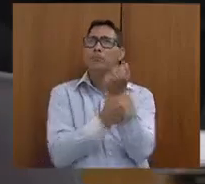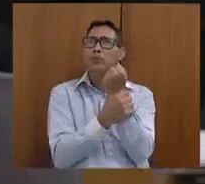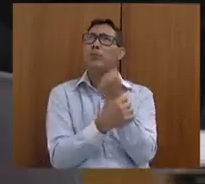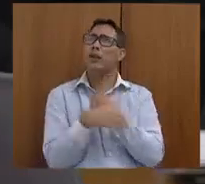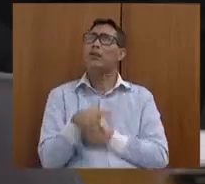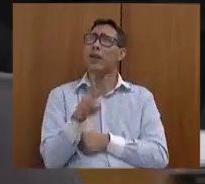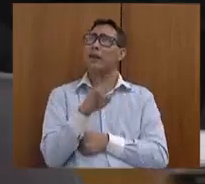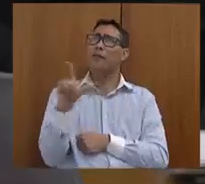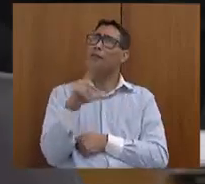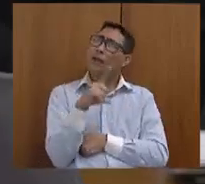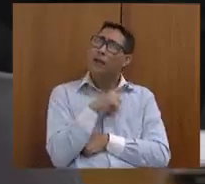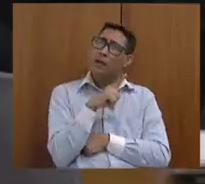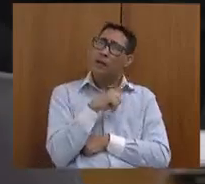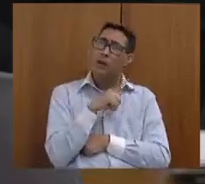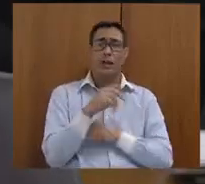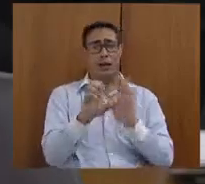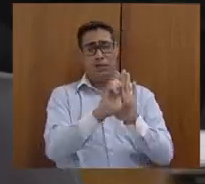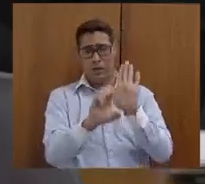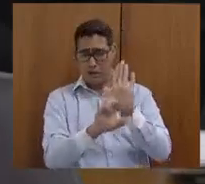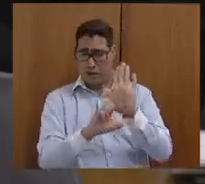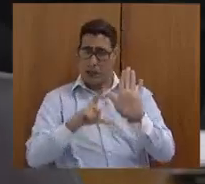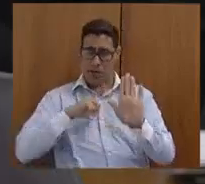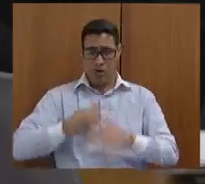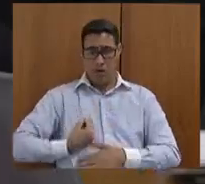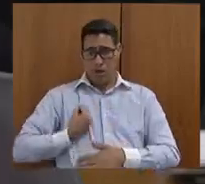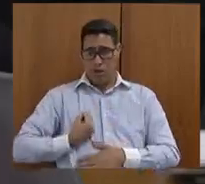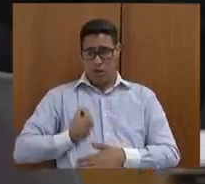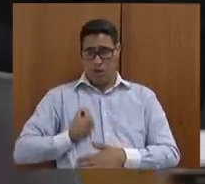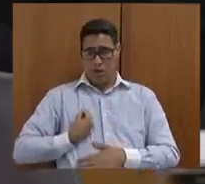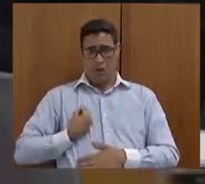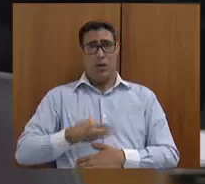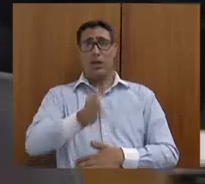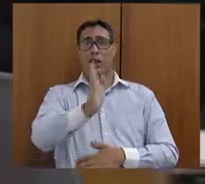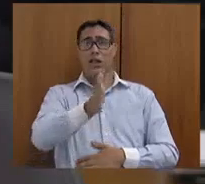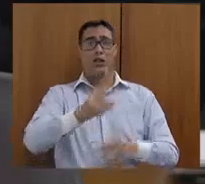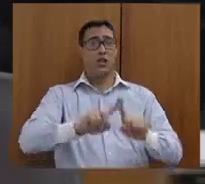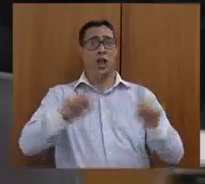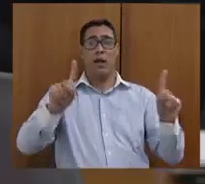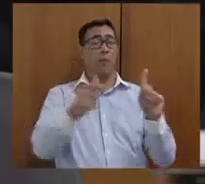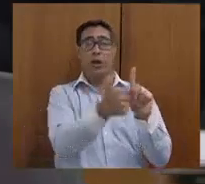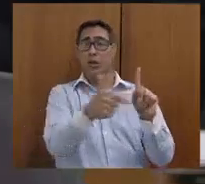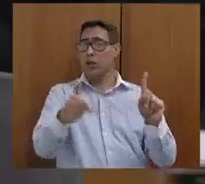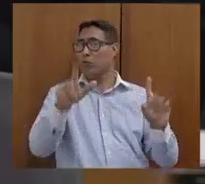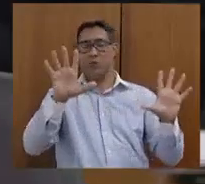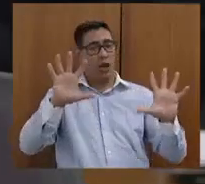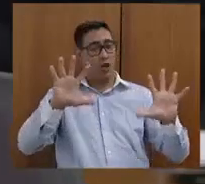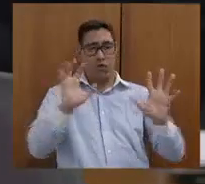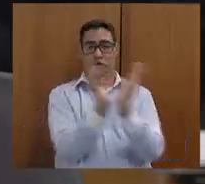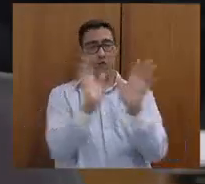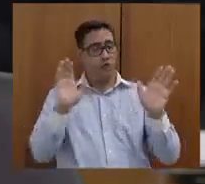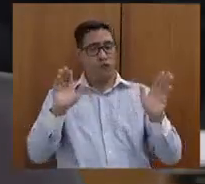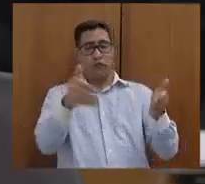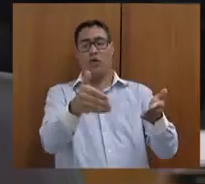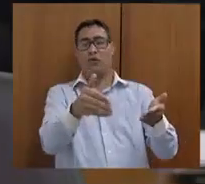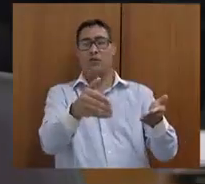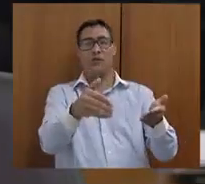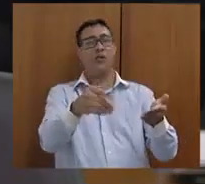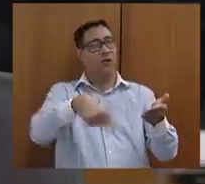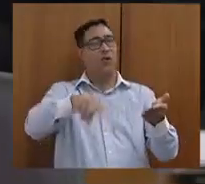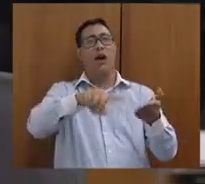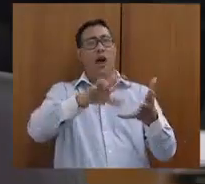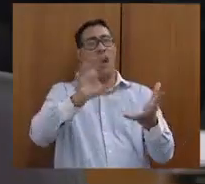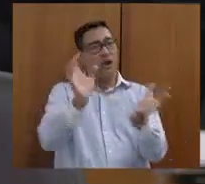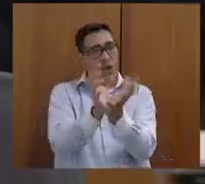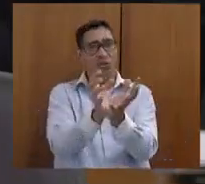isso fosse feito e o edital saiu sem atender essa especificidade quero